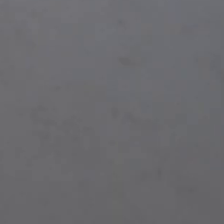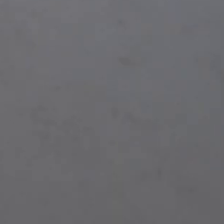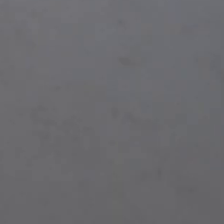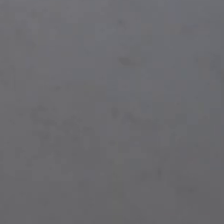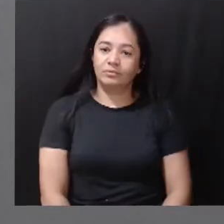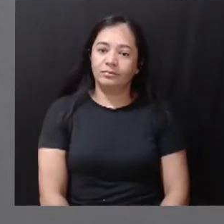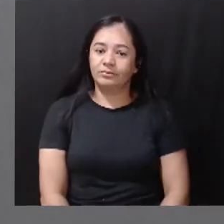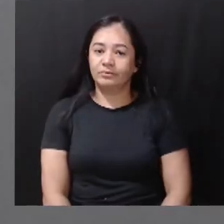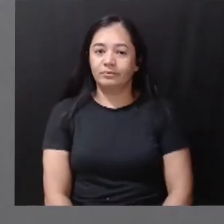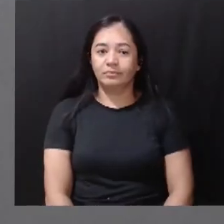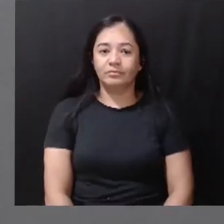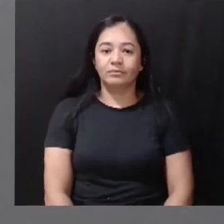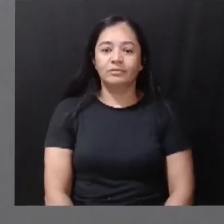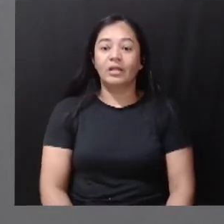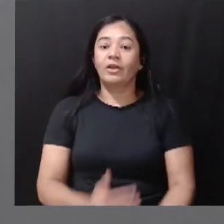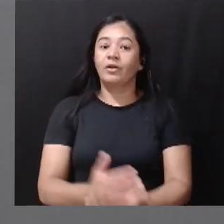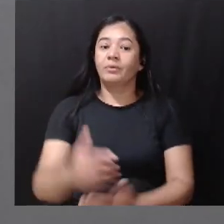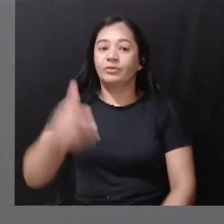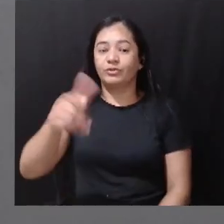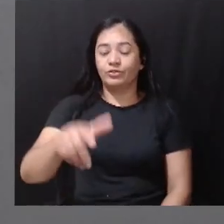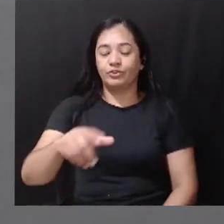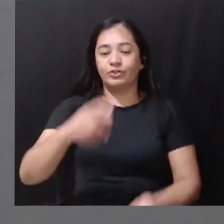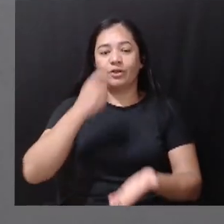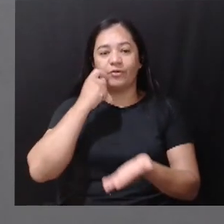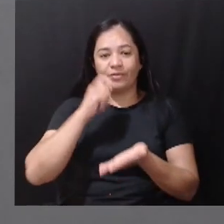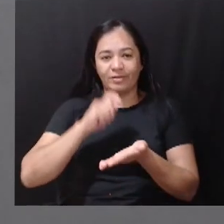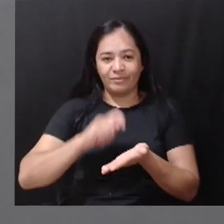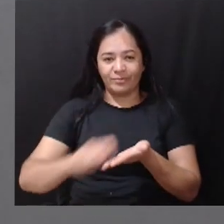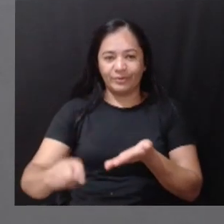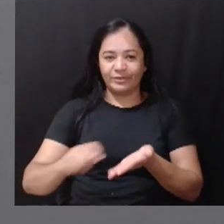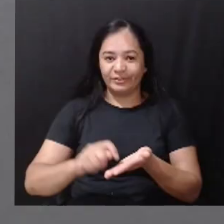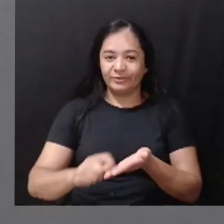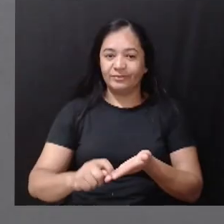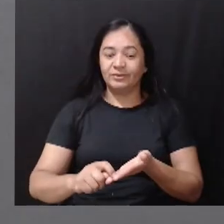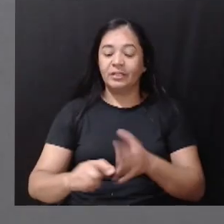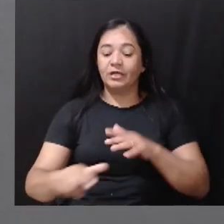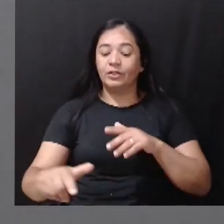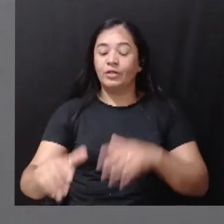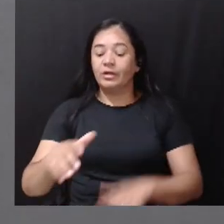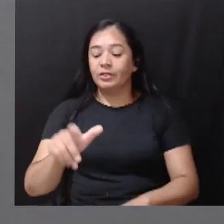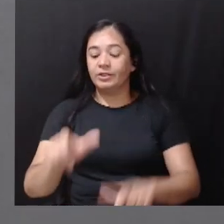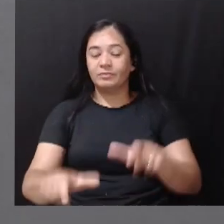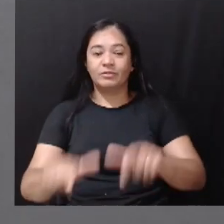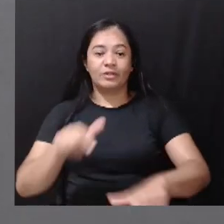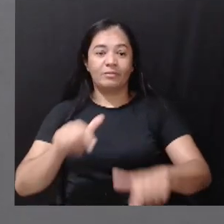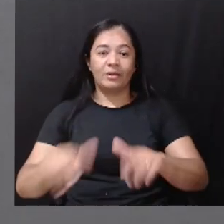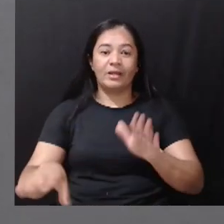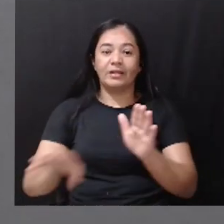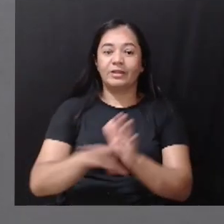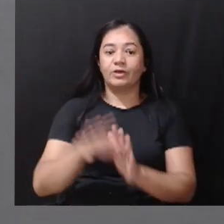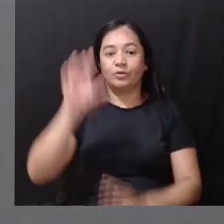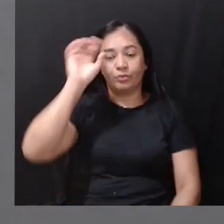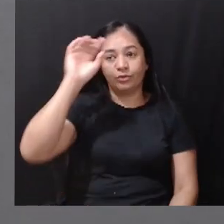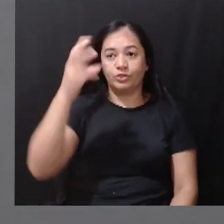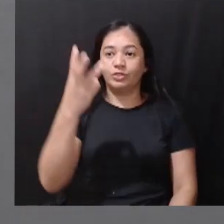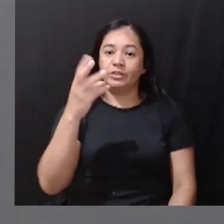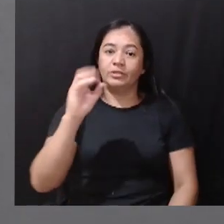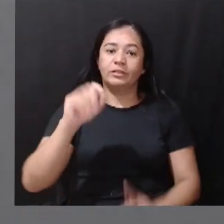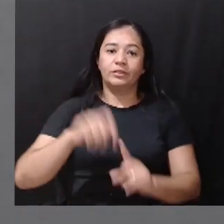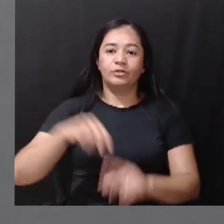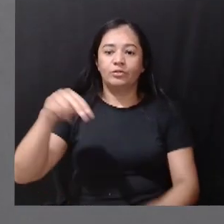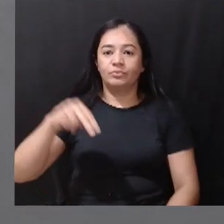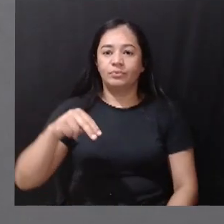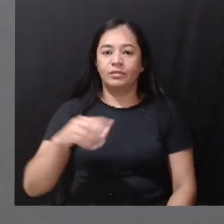Tá no ar mais uma ponta do lápis e os trabalhadores têm até o dia 30 de novembro para receber a primeira parcela do 13º